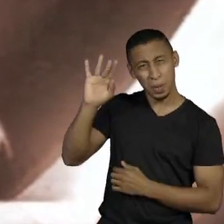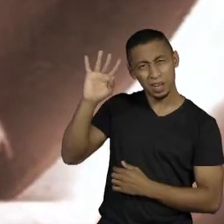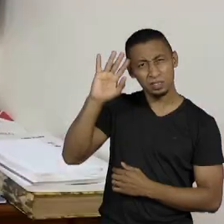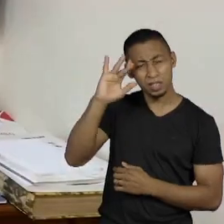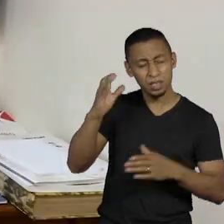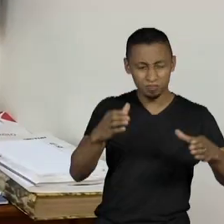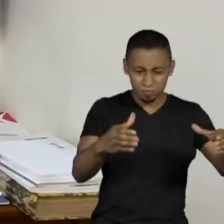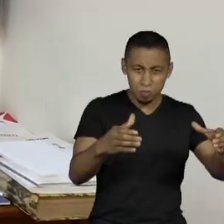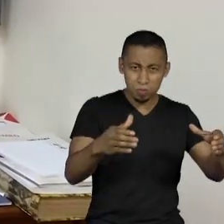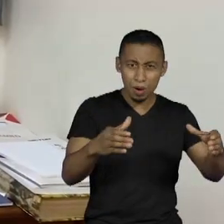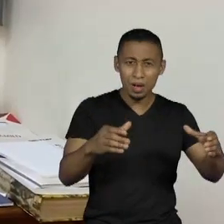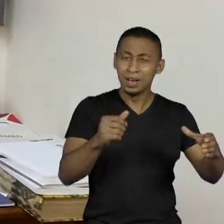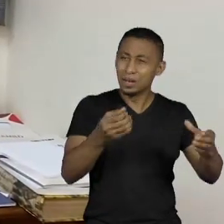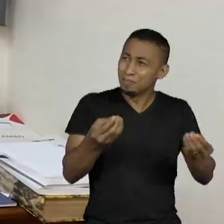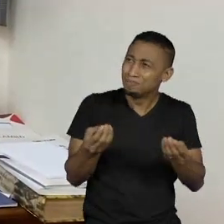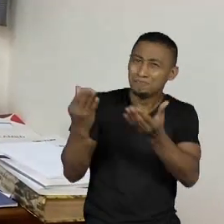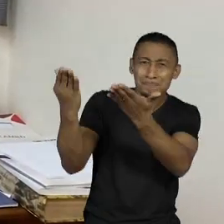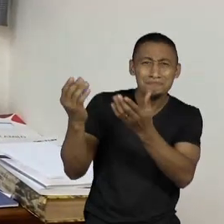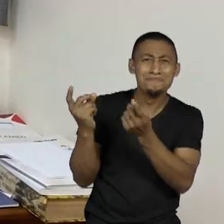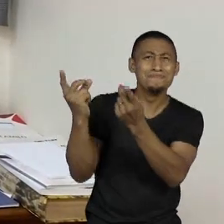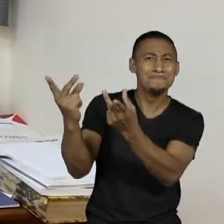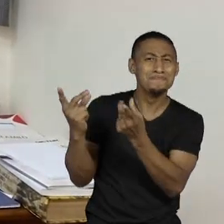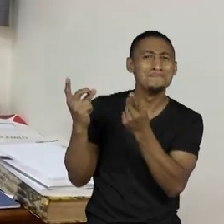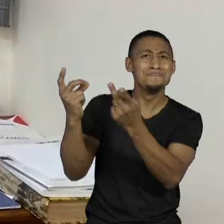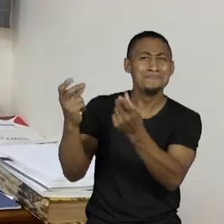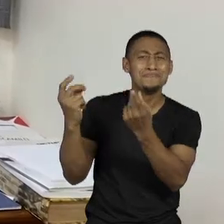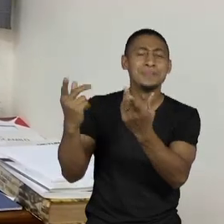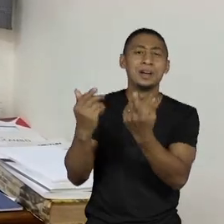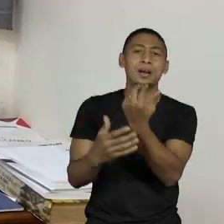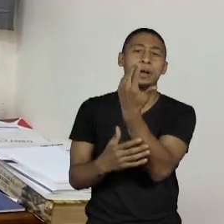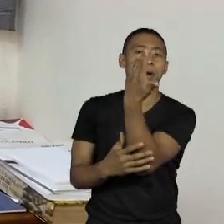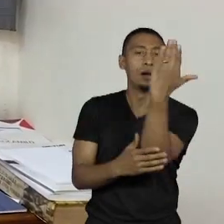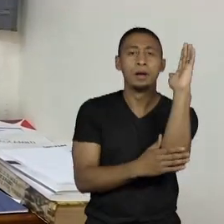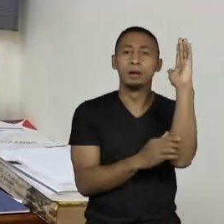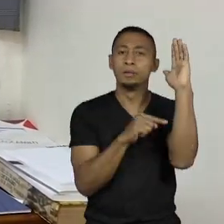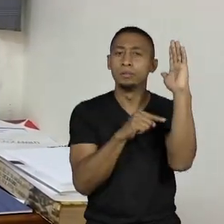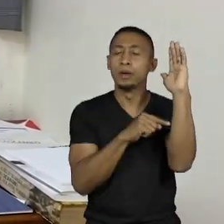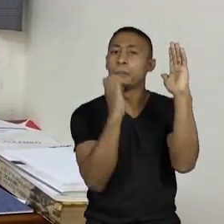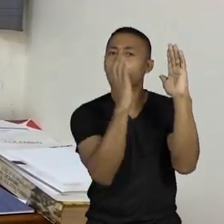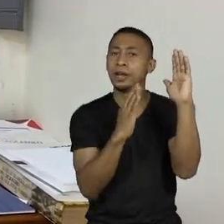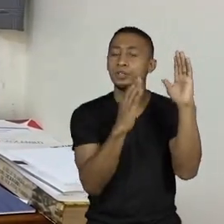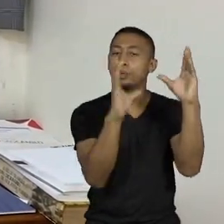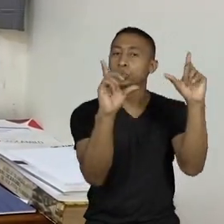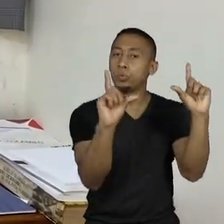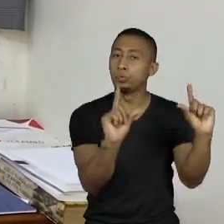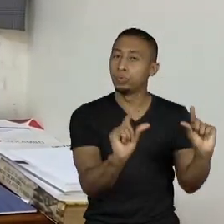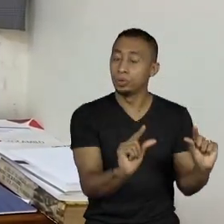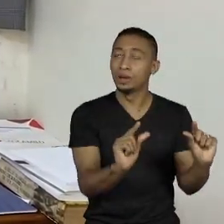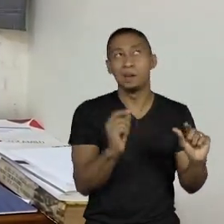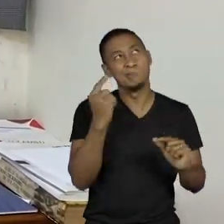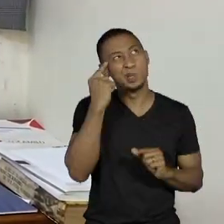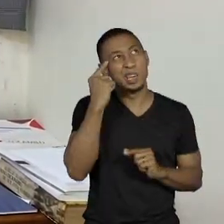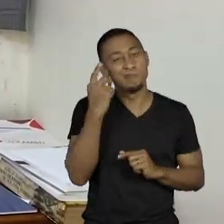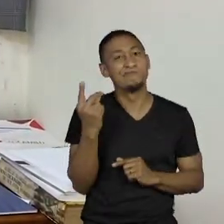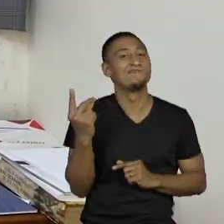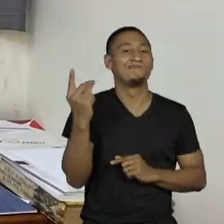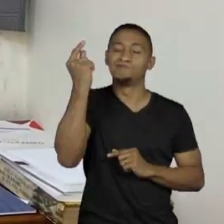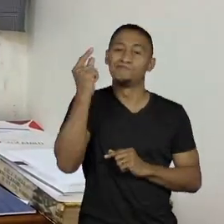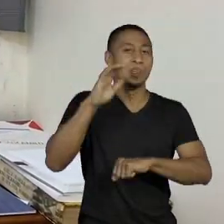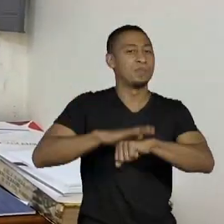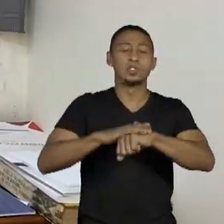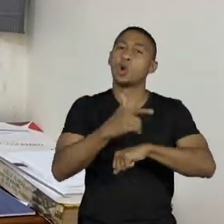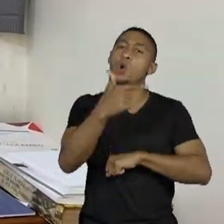Turc, pesquisando madeira, achou esse pau-brasil e achou de fazer com o pau-brasil. Bom, infelizmente, daí